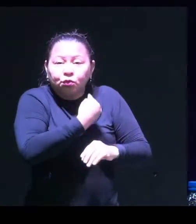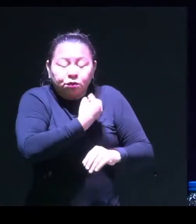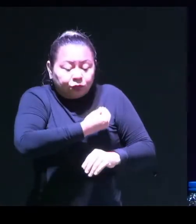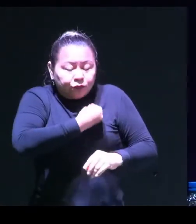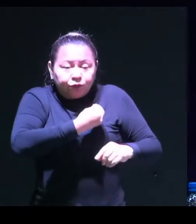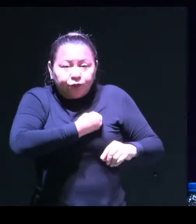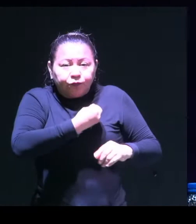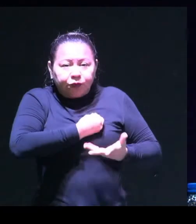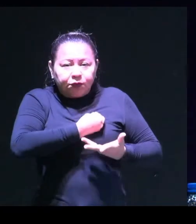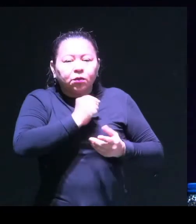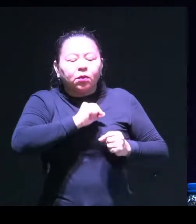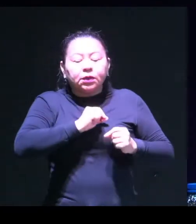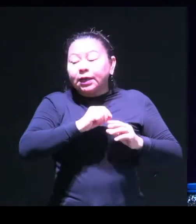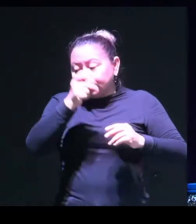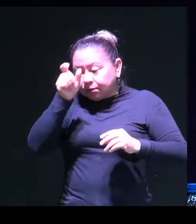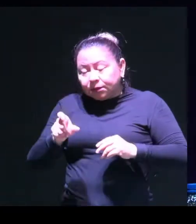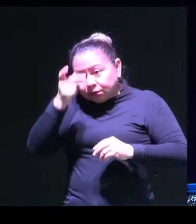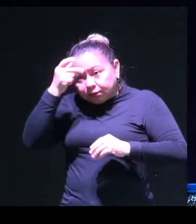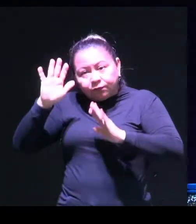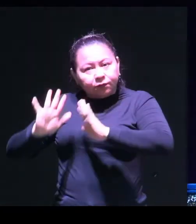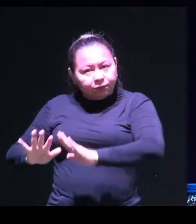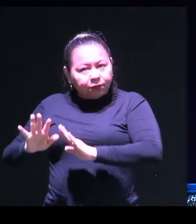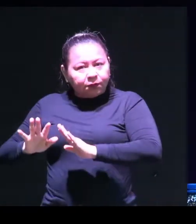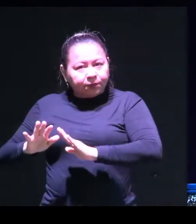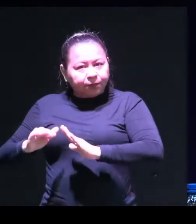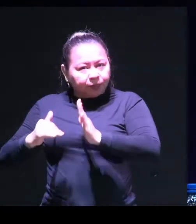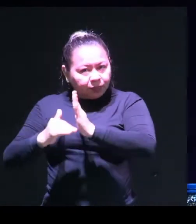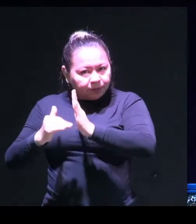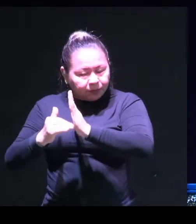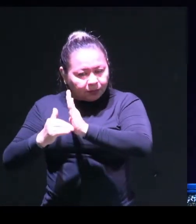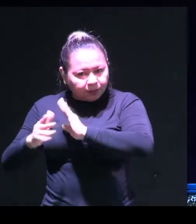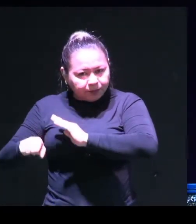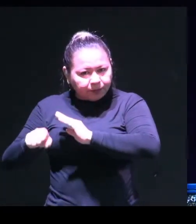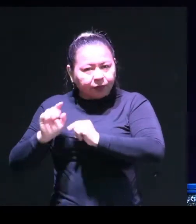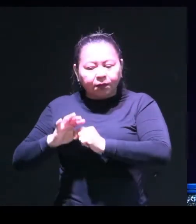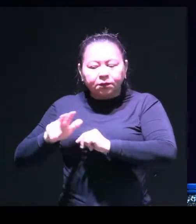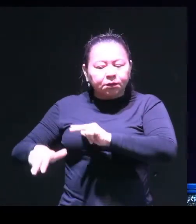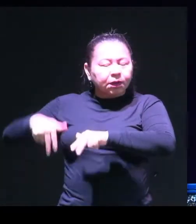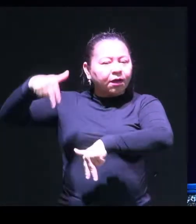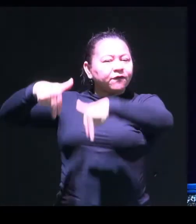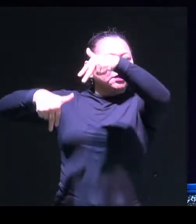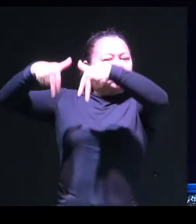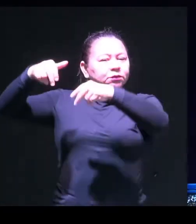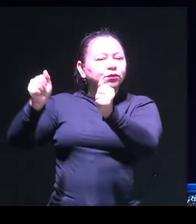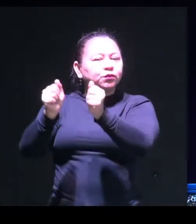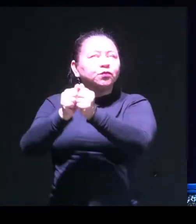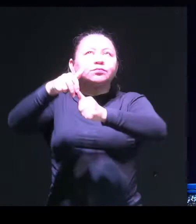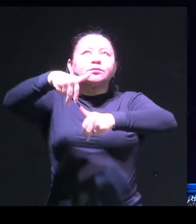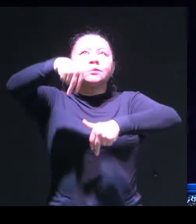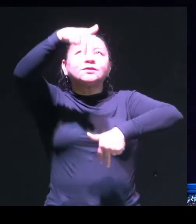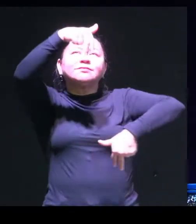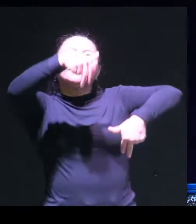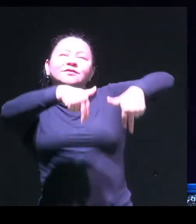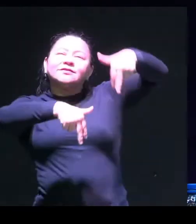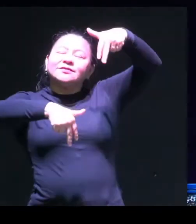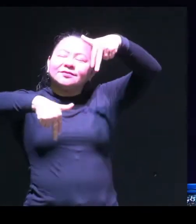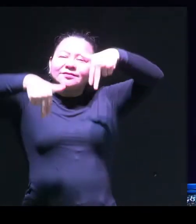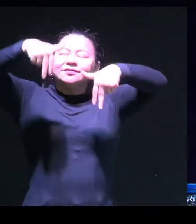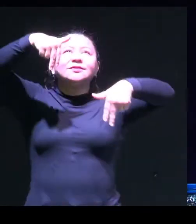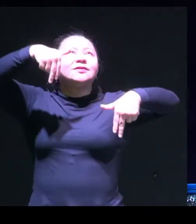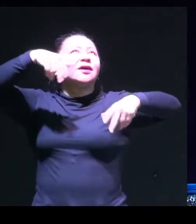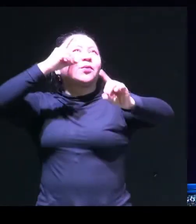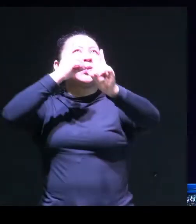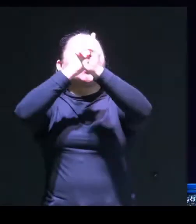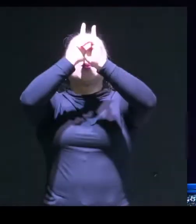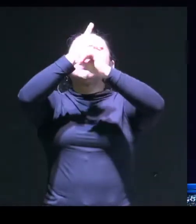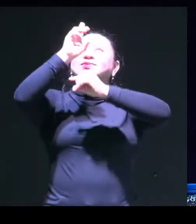os vivos, os que ficarmos até o arrebatamento, os que ficarmos seremos arrebatados, juntamente com eles entre nuvens, para o encontro do Senhor